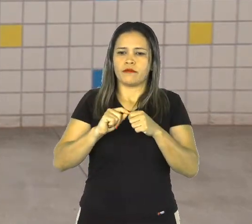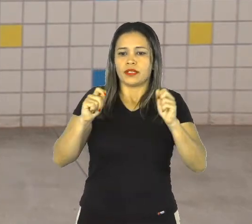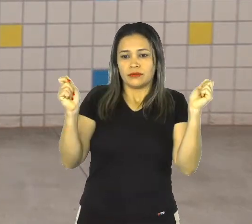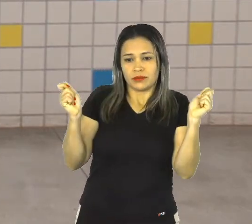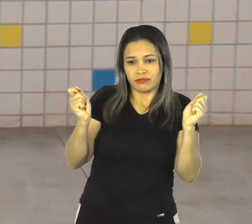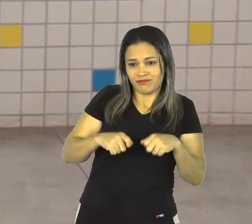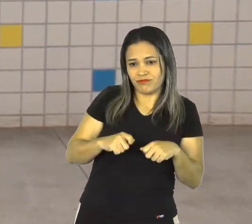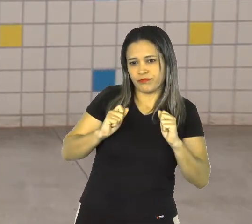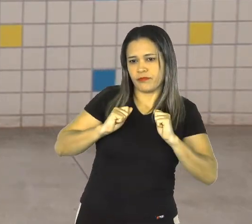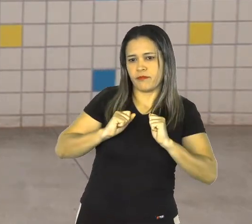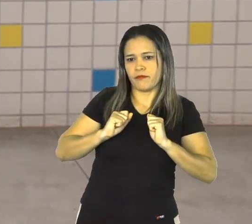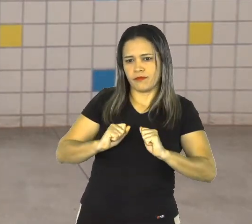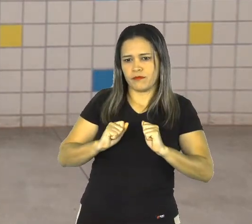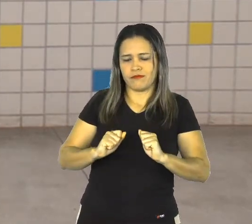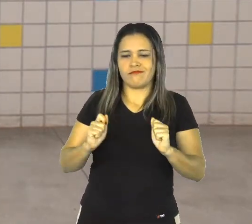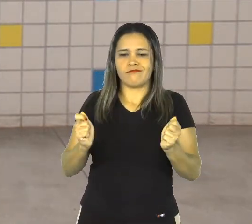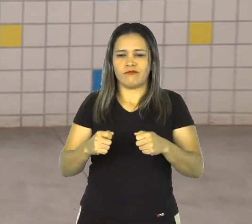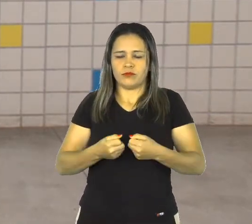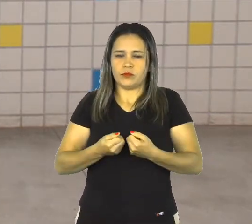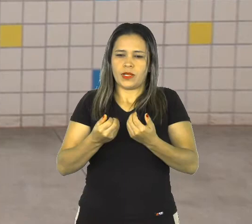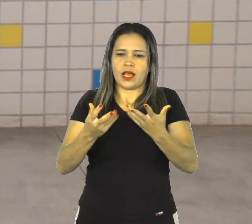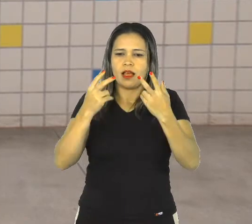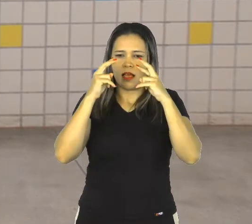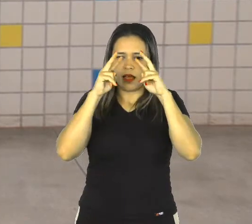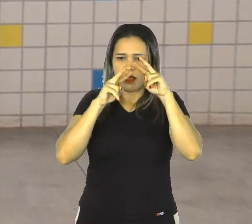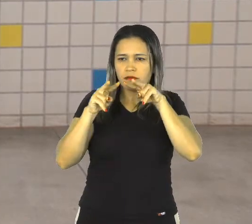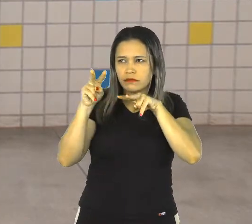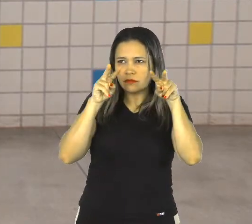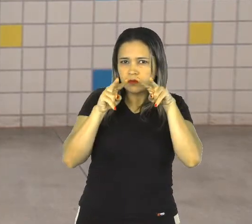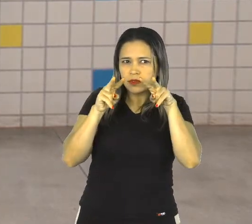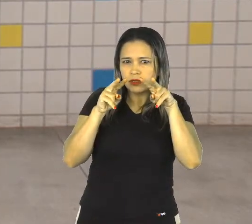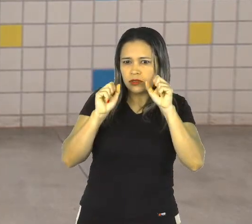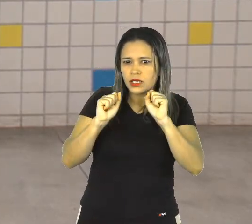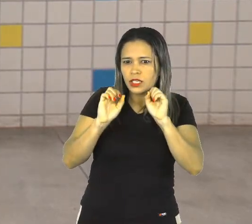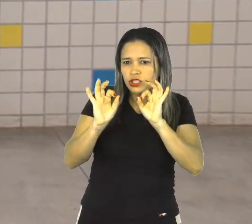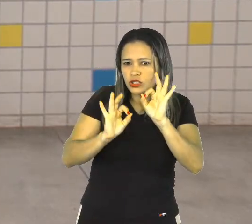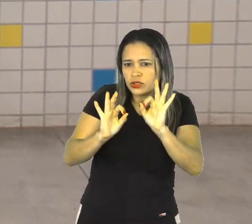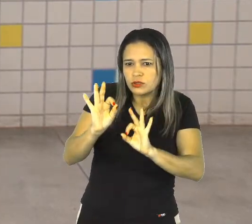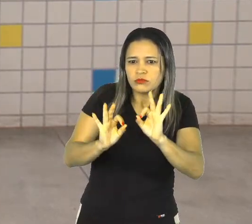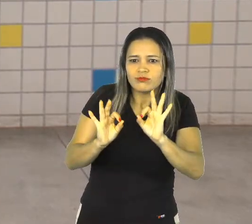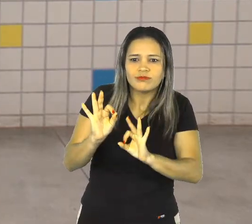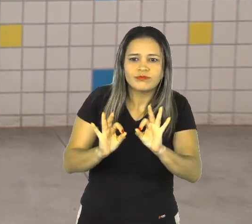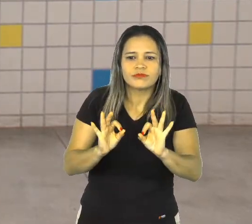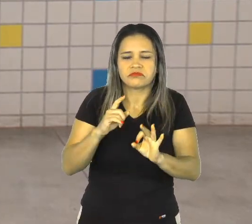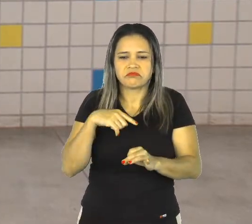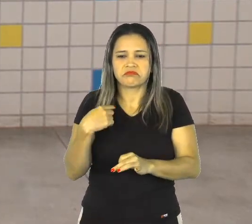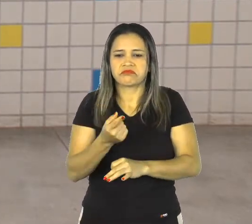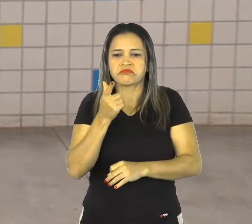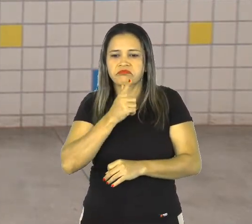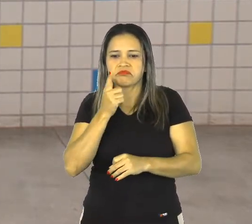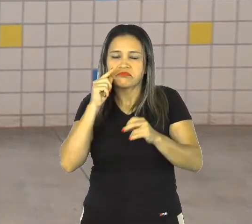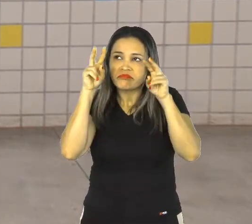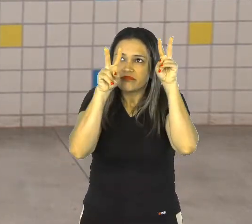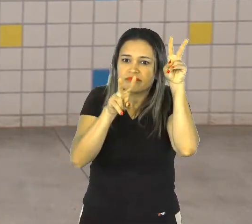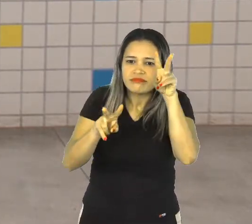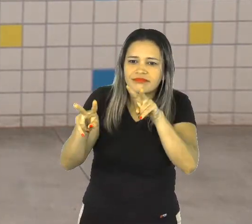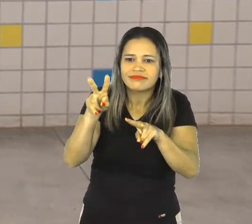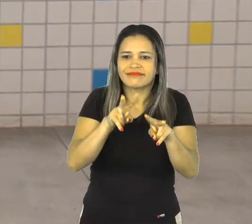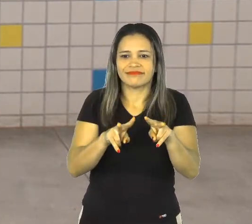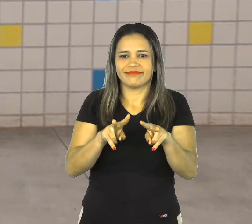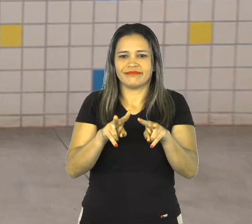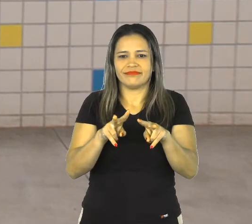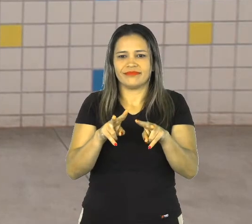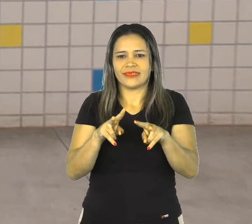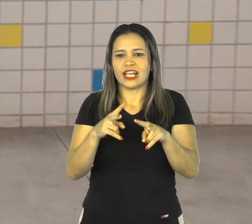que a visão, que o olhar seja ajustado para que a gente consiga enxergar. É como se fosse a